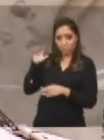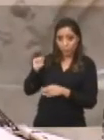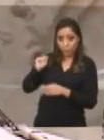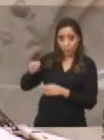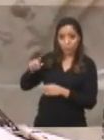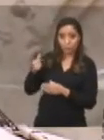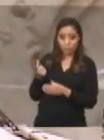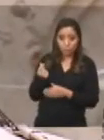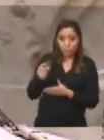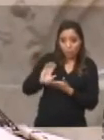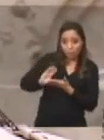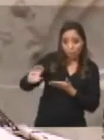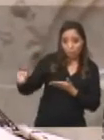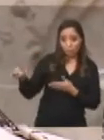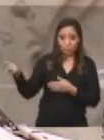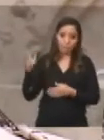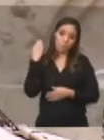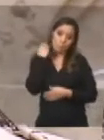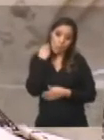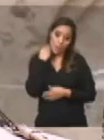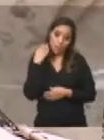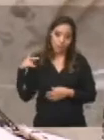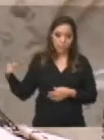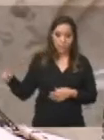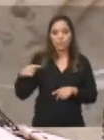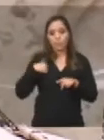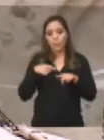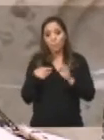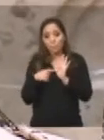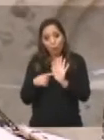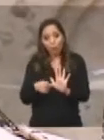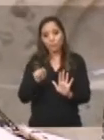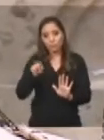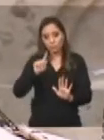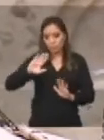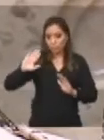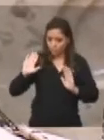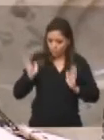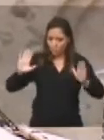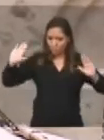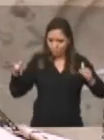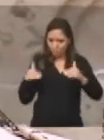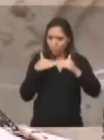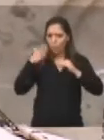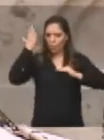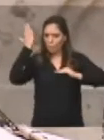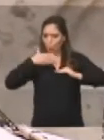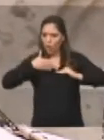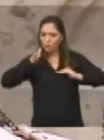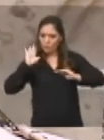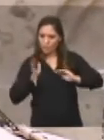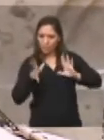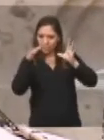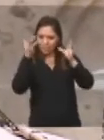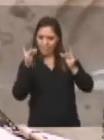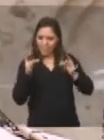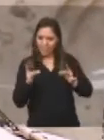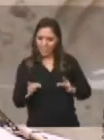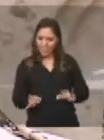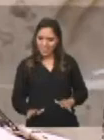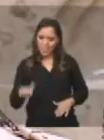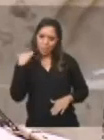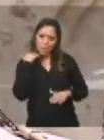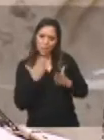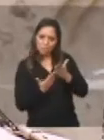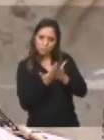versões insubsistentes, que não se harmonizam com o que está aprovado nos autos, porque todos esses valores que eu dei para vocês